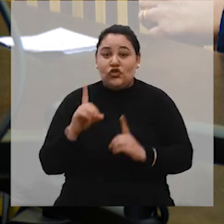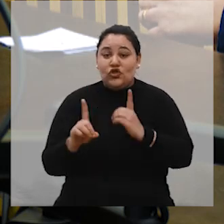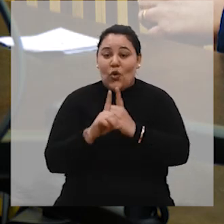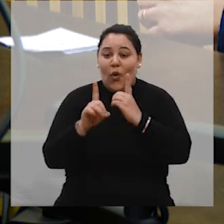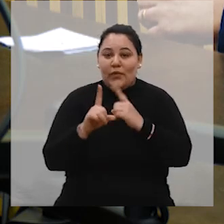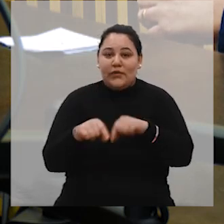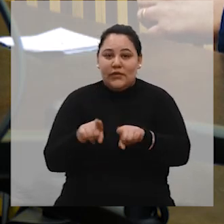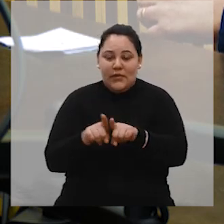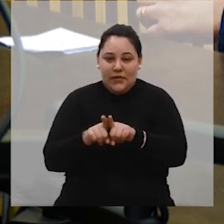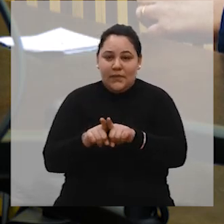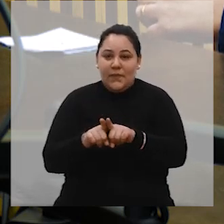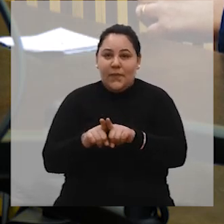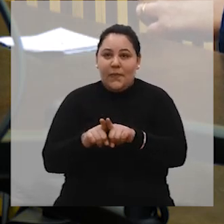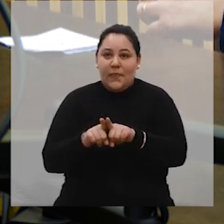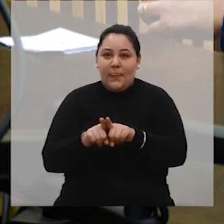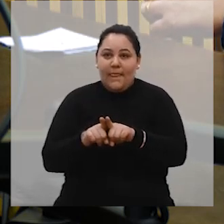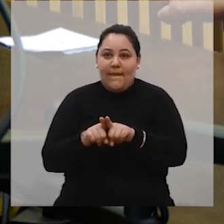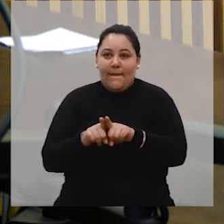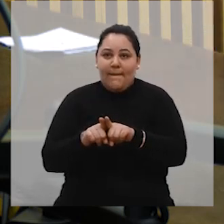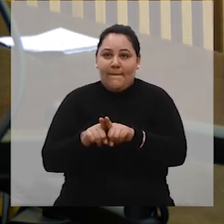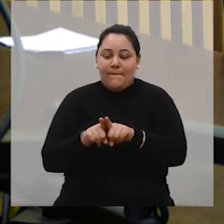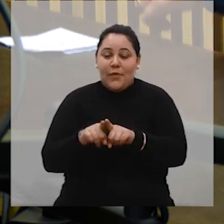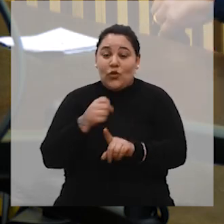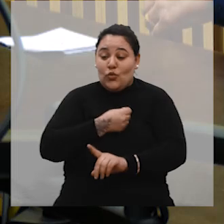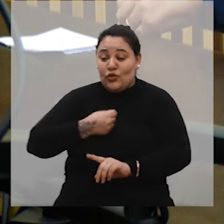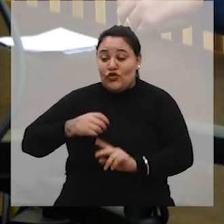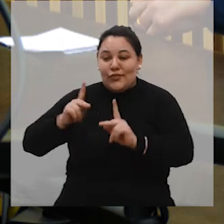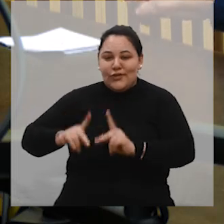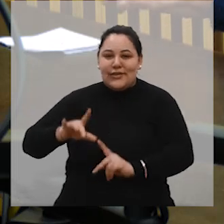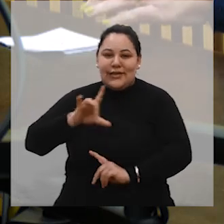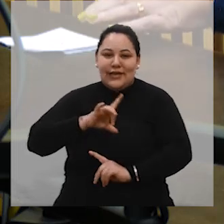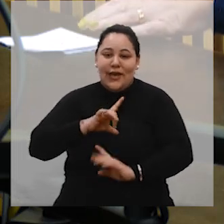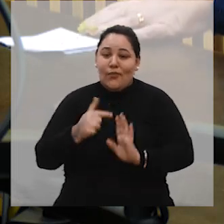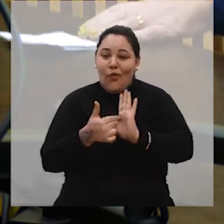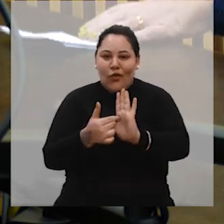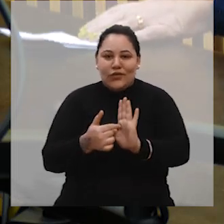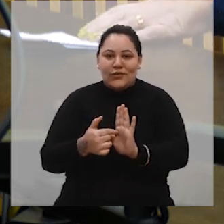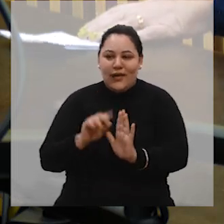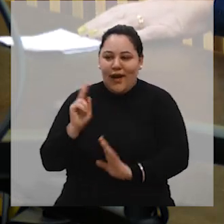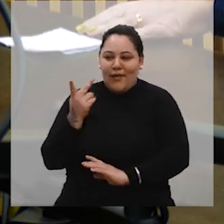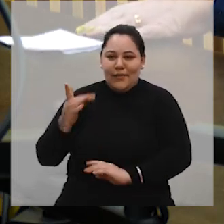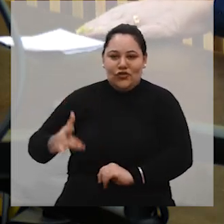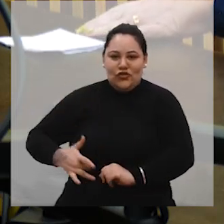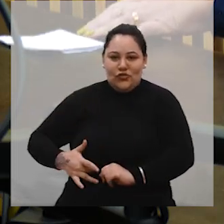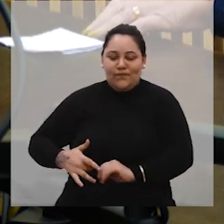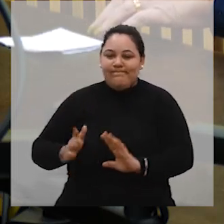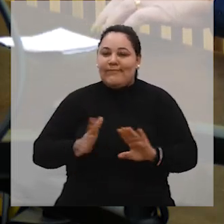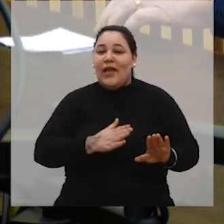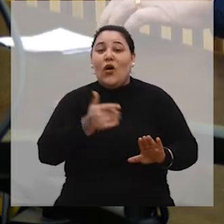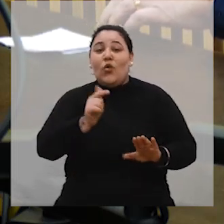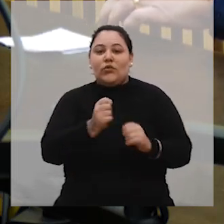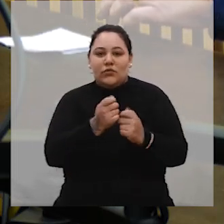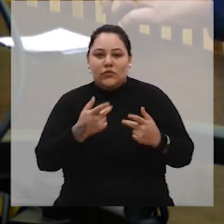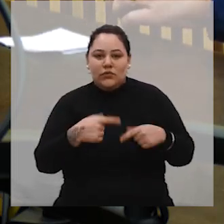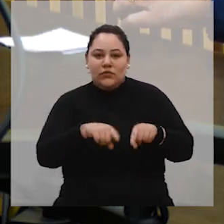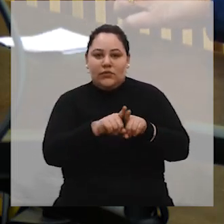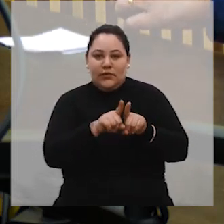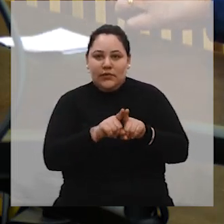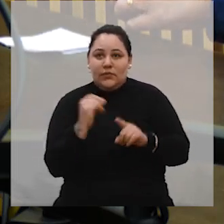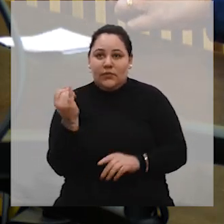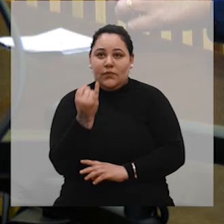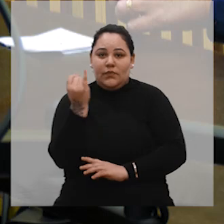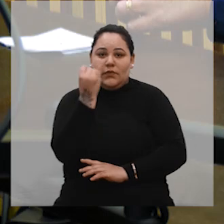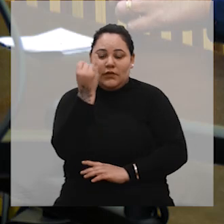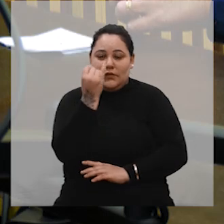subdiagnosticando, né? O número de pacientes que apresentam hepatite. Outra questão que eu acho que, assim, a gente